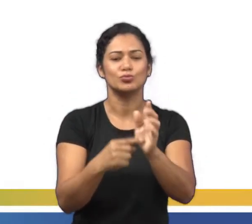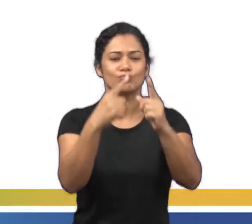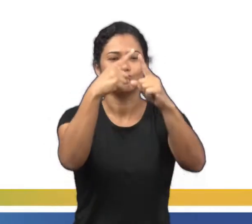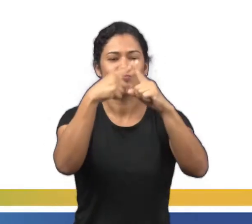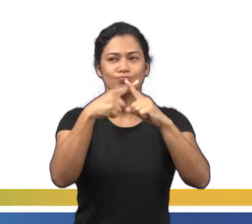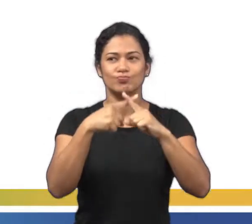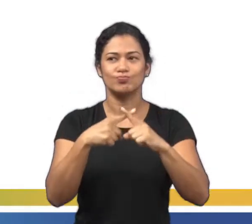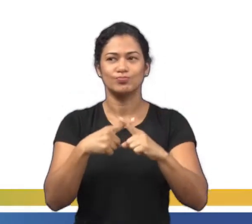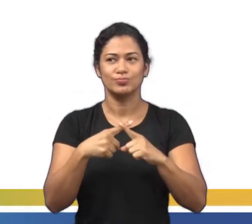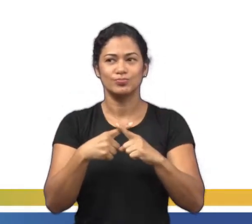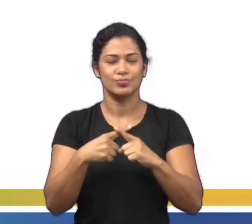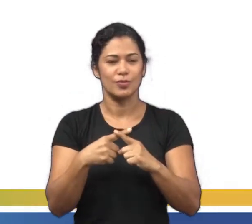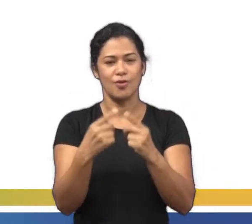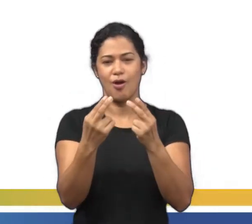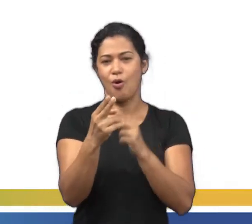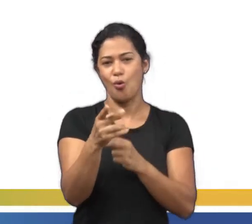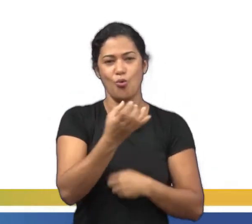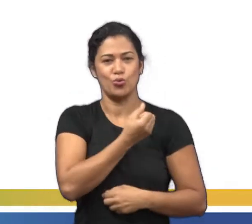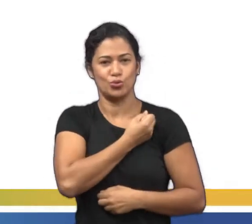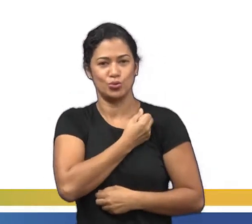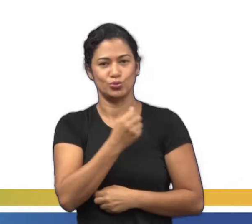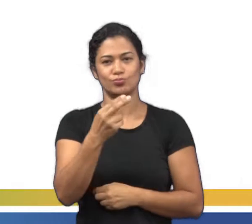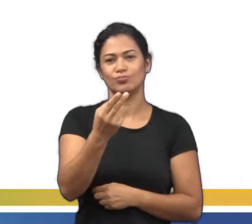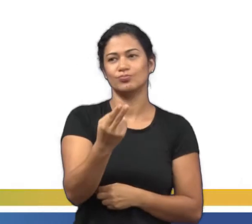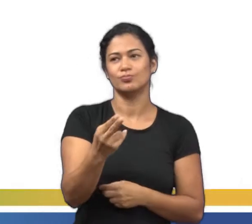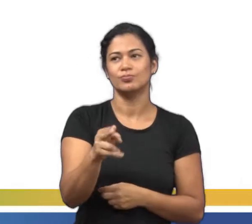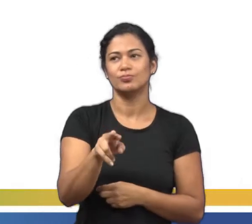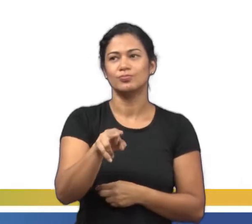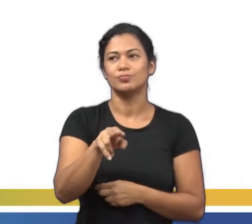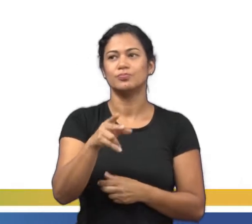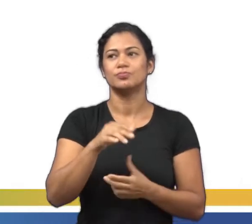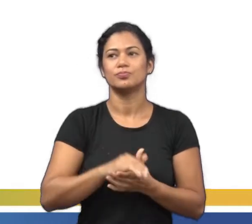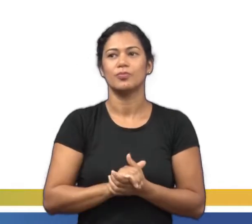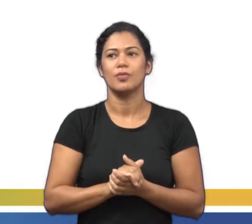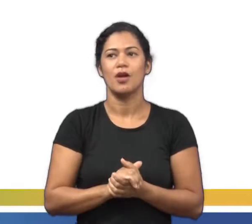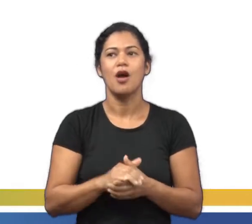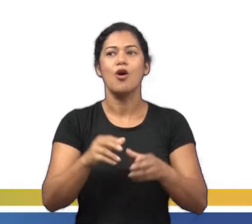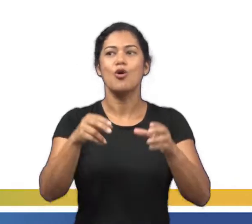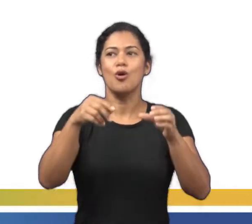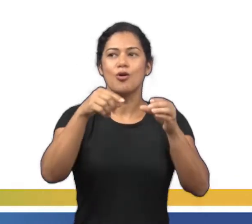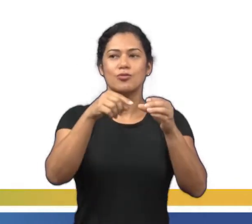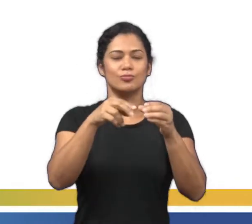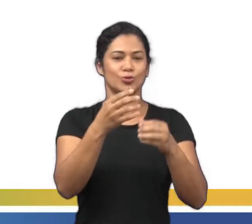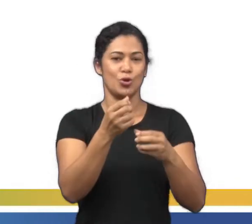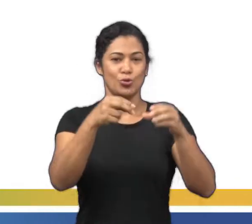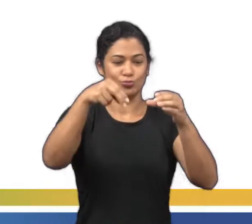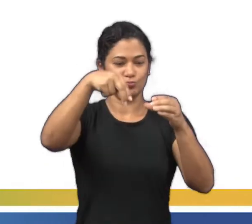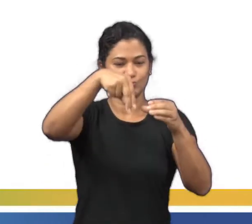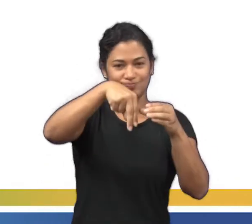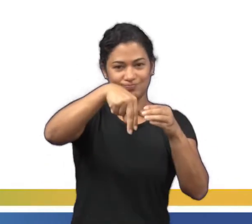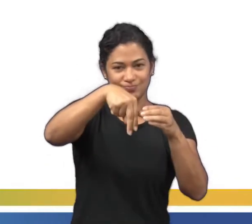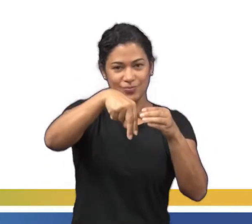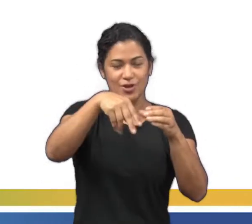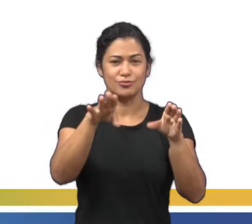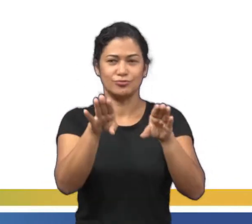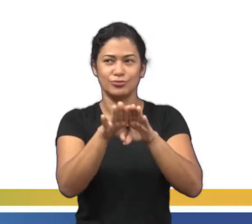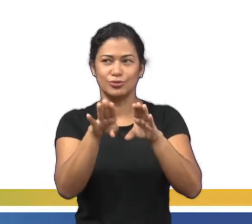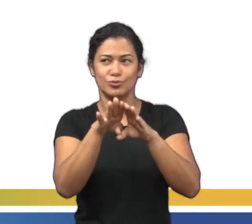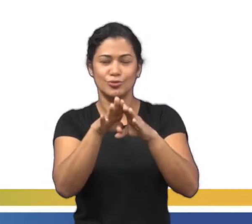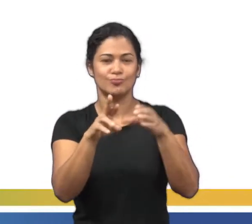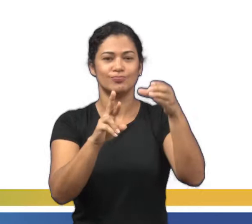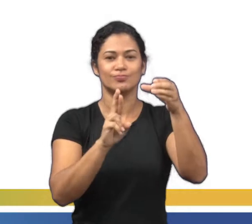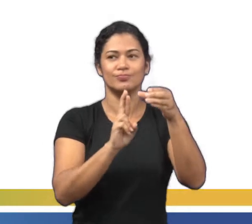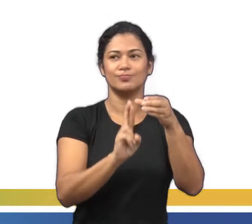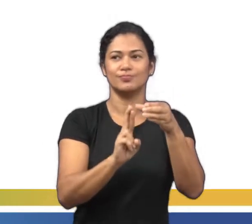fatores iguais. Então, seja um número real A e um número natural N, tal que N, diferente de zero,